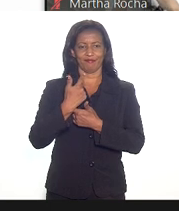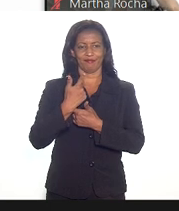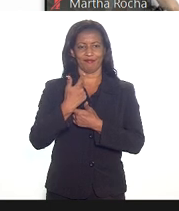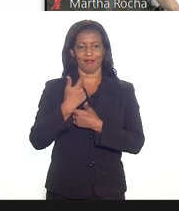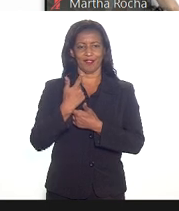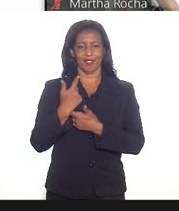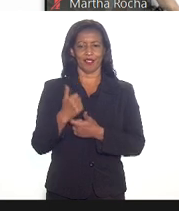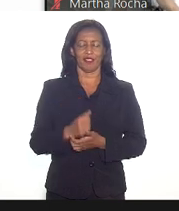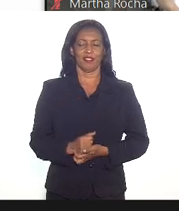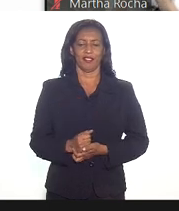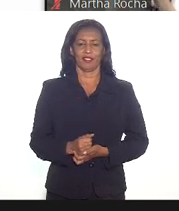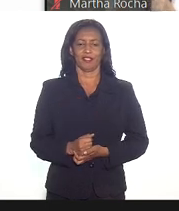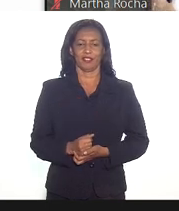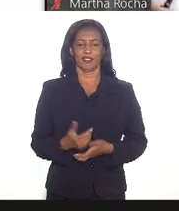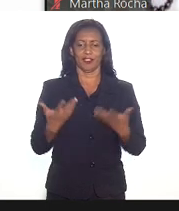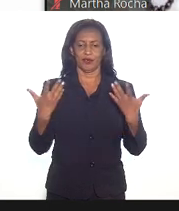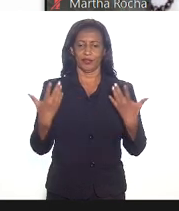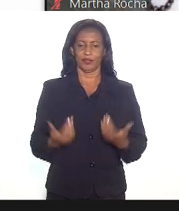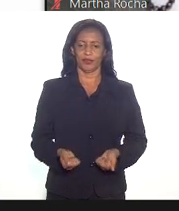Vamos